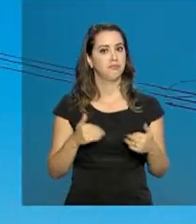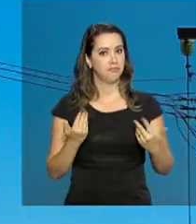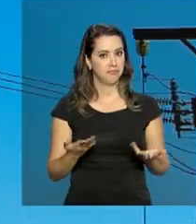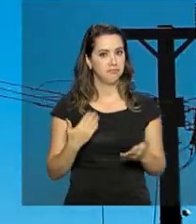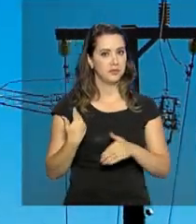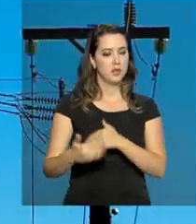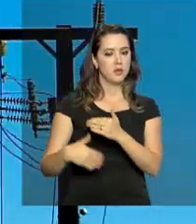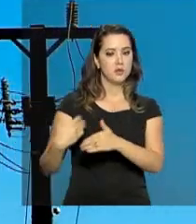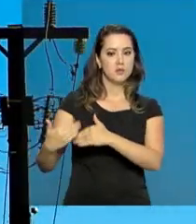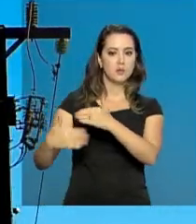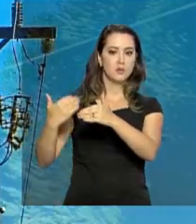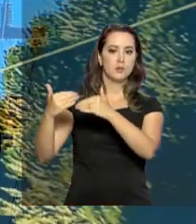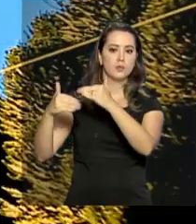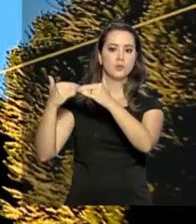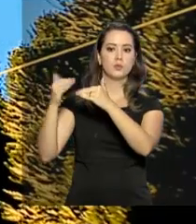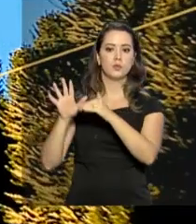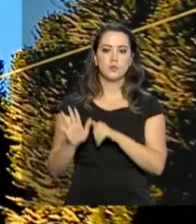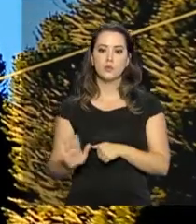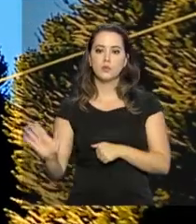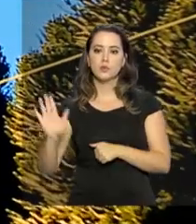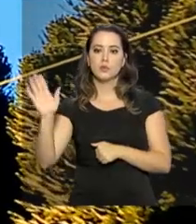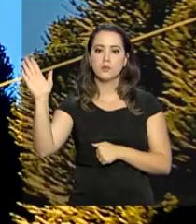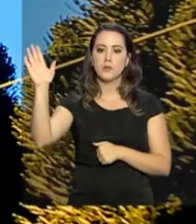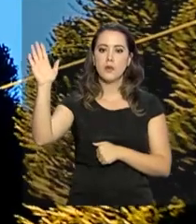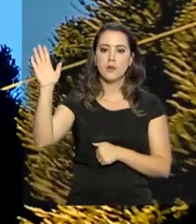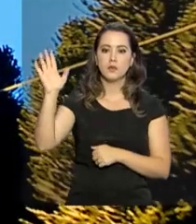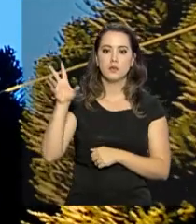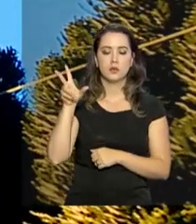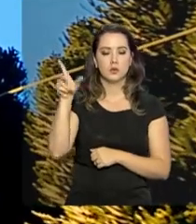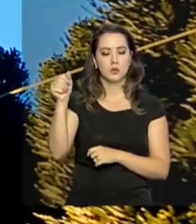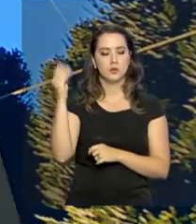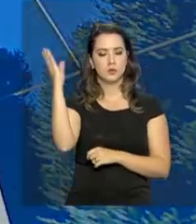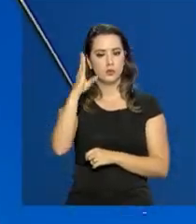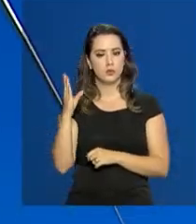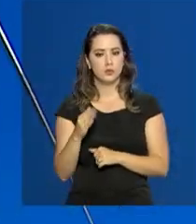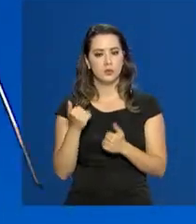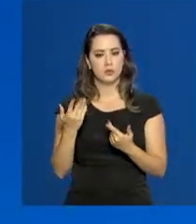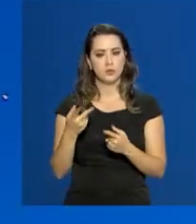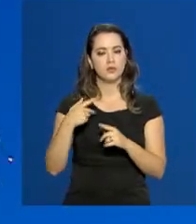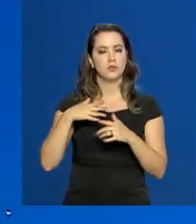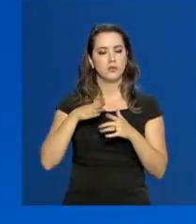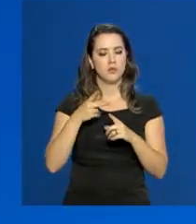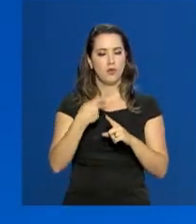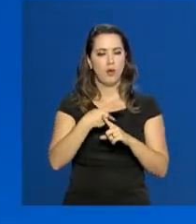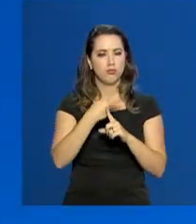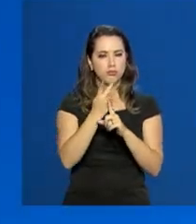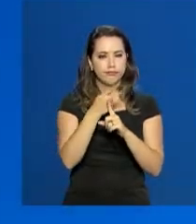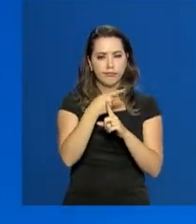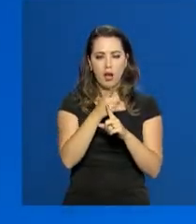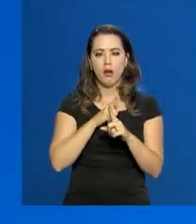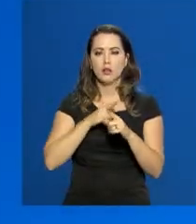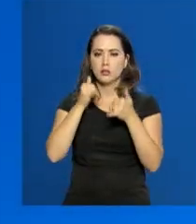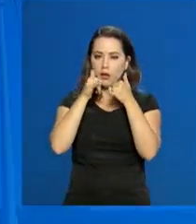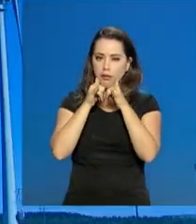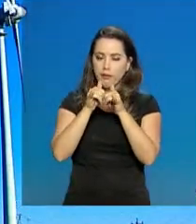se desenvolvendo a produção de energia elétrica a partir de eólica. Em todas essas regiões tem